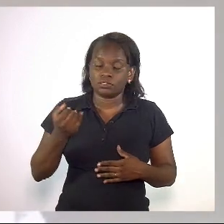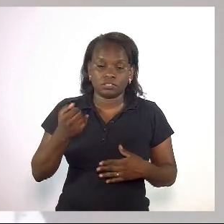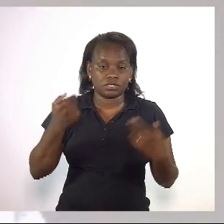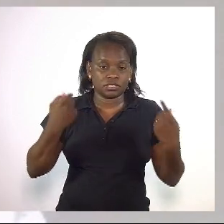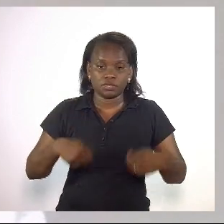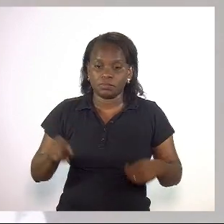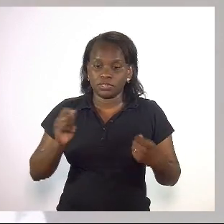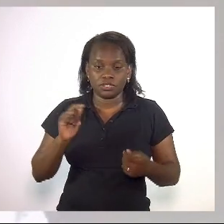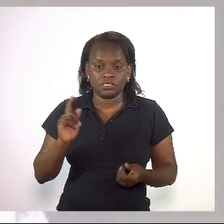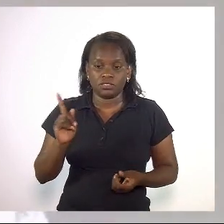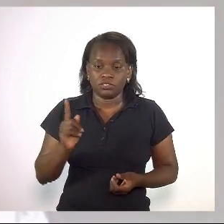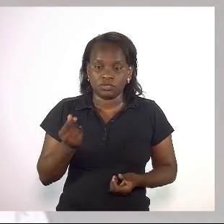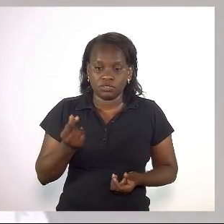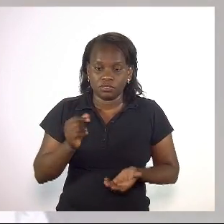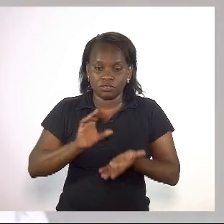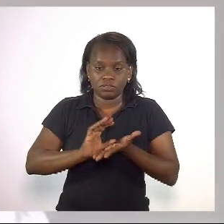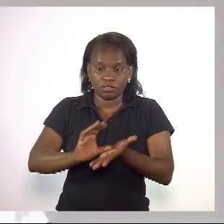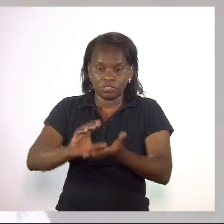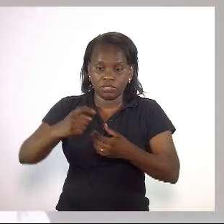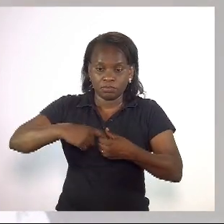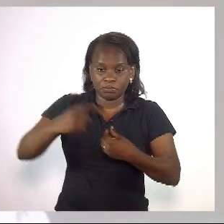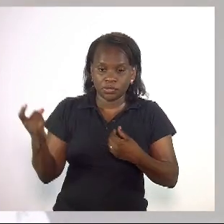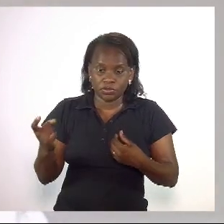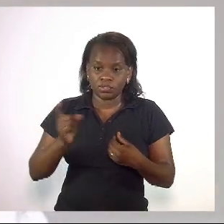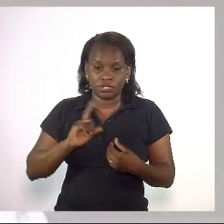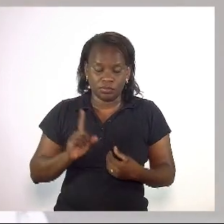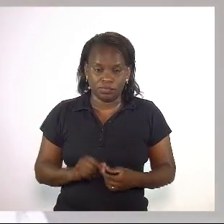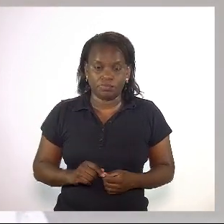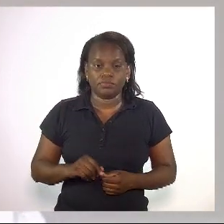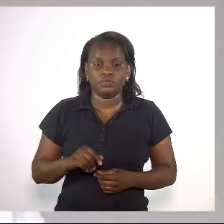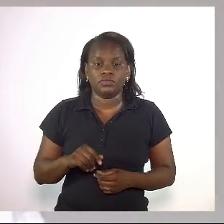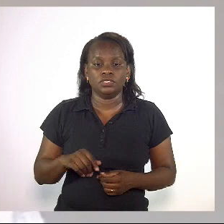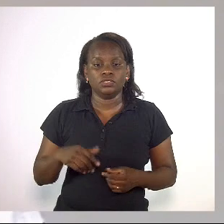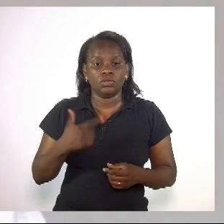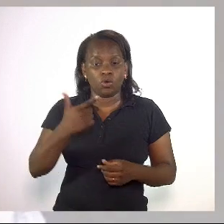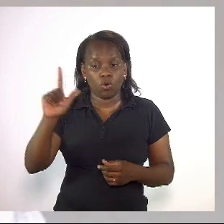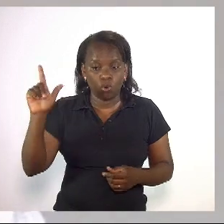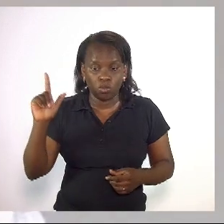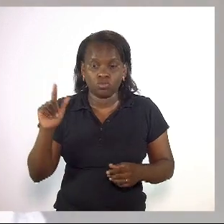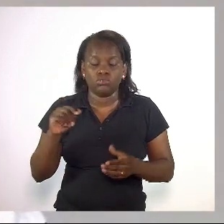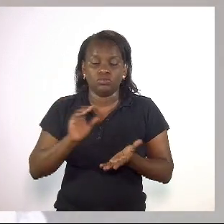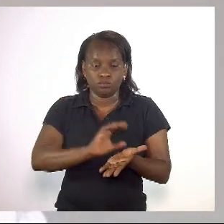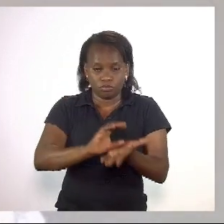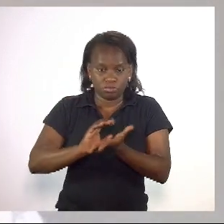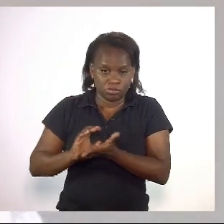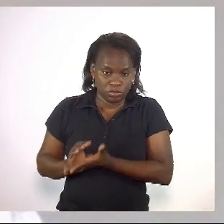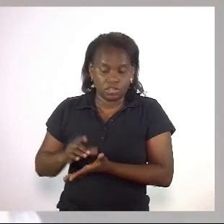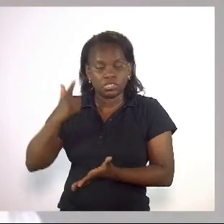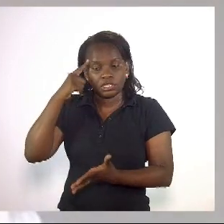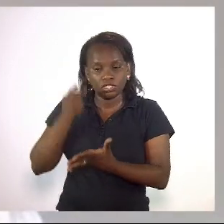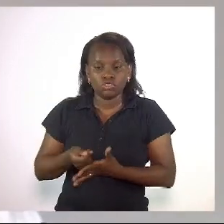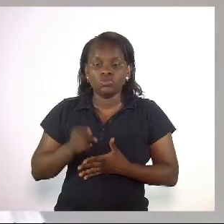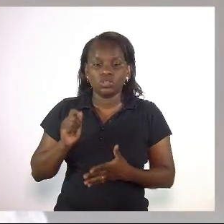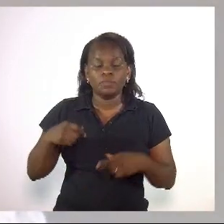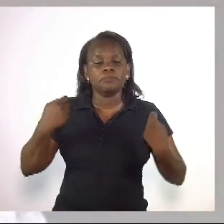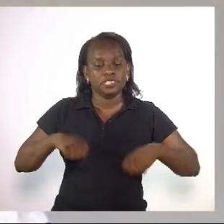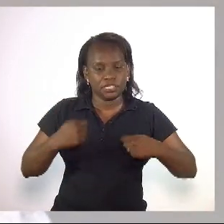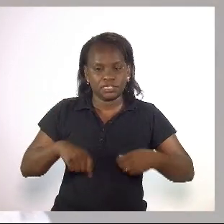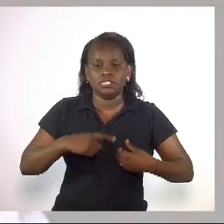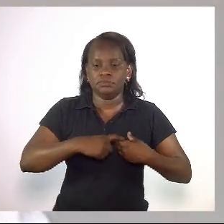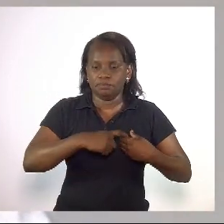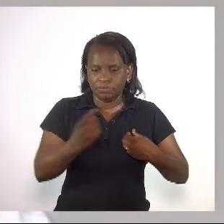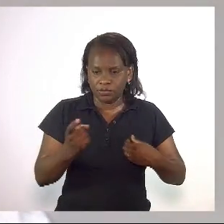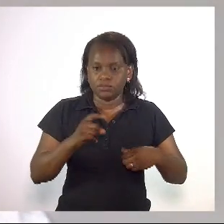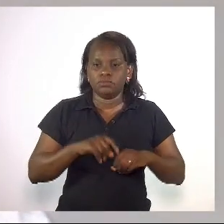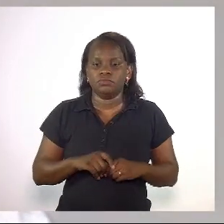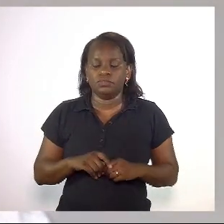não deveria ser aplicada a desvinculação de receitas à FAPERJ. Aos outros fundos, liminarmente, ele decidiu que sim, que deveriam ser, e